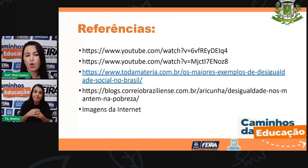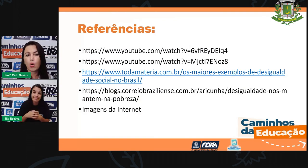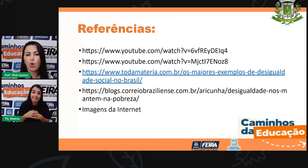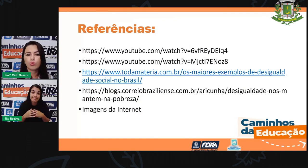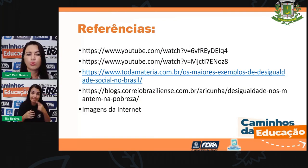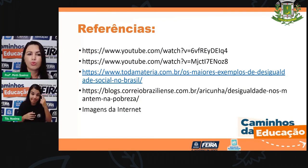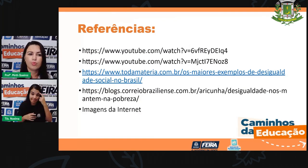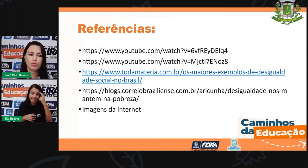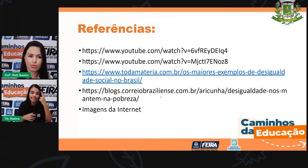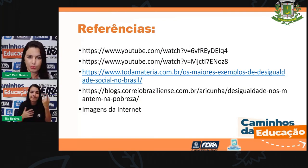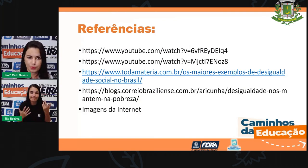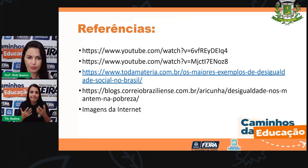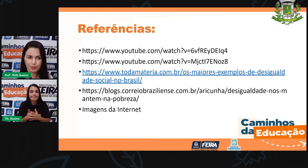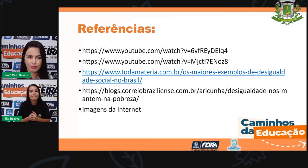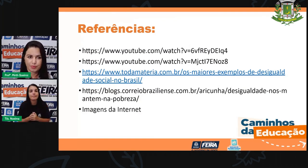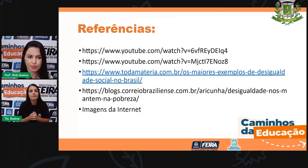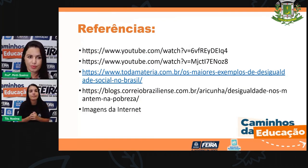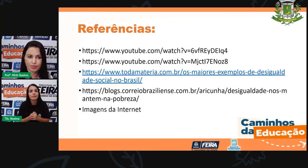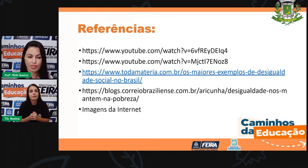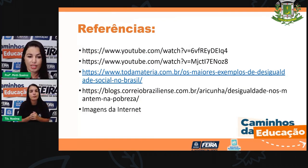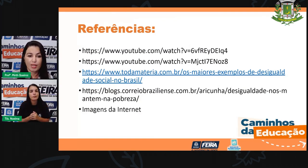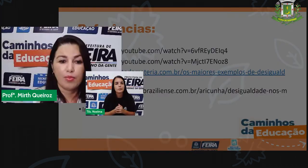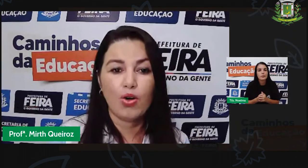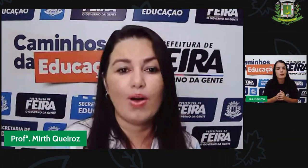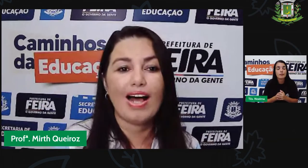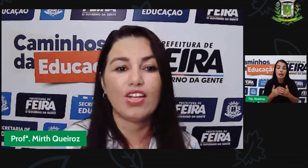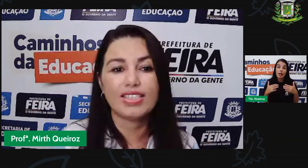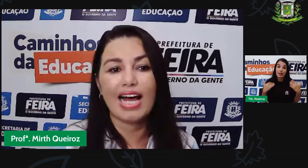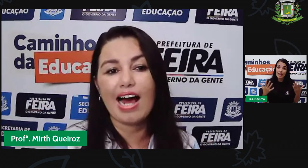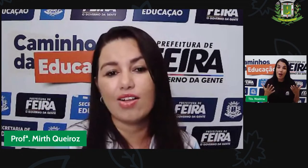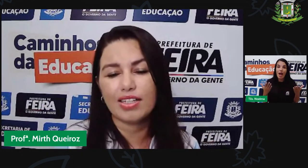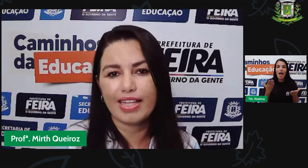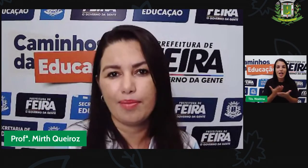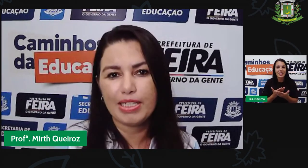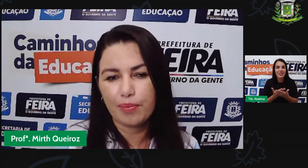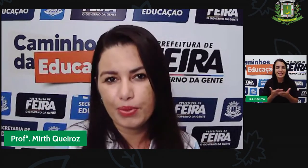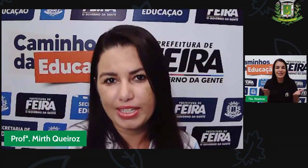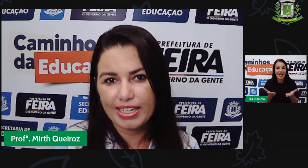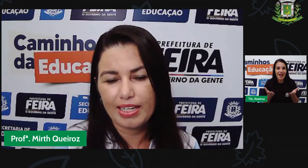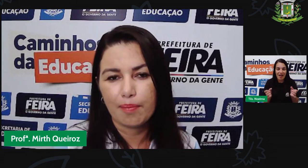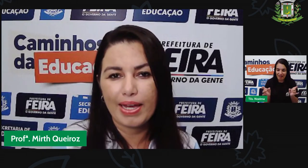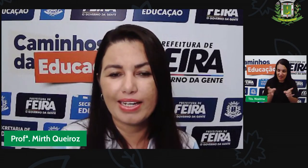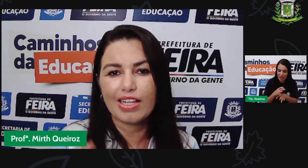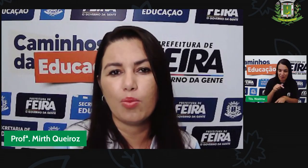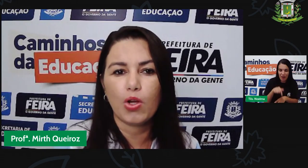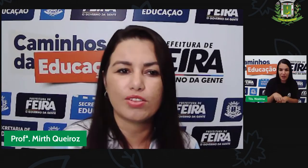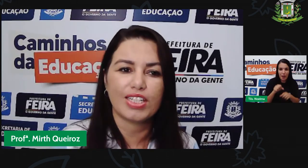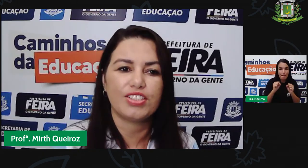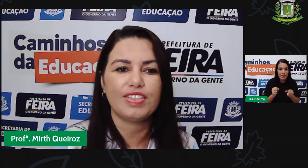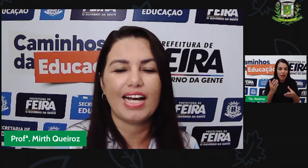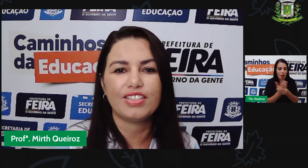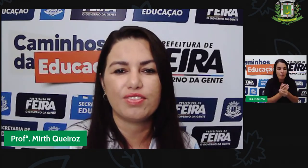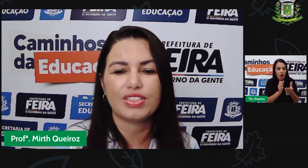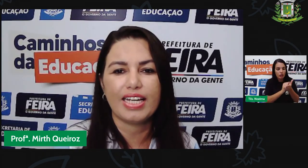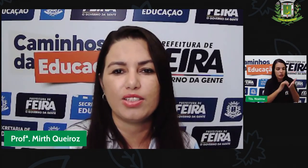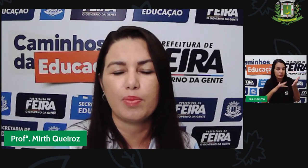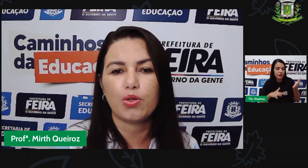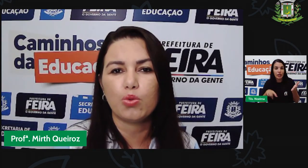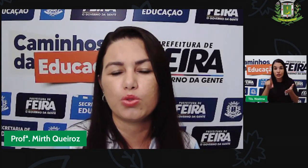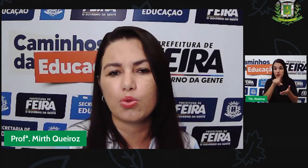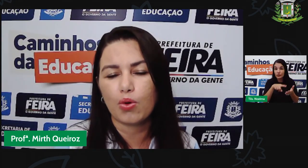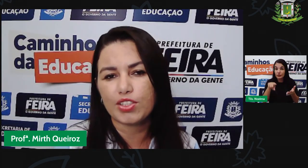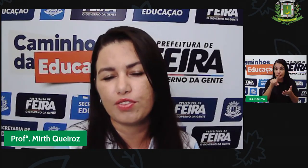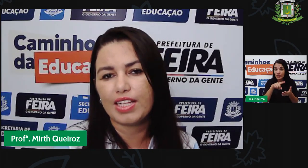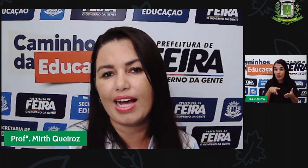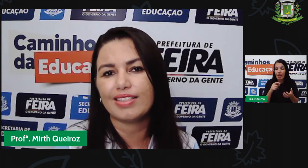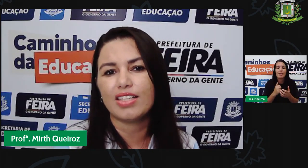fosse outro mundo. Bom, a nossa aula termina por aqui. Peguem lá o bloco de atividade de vocês, o